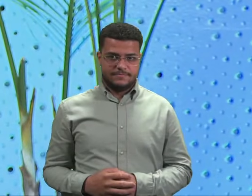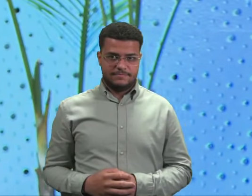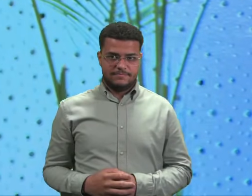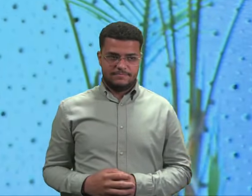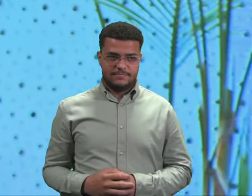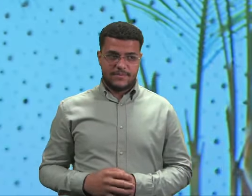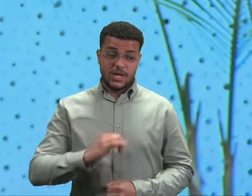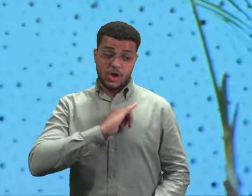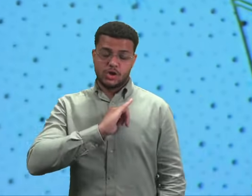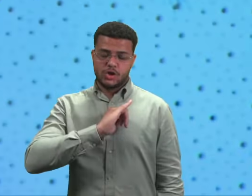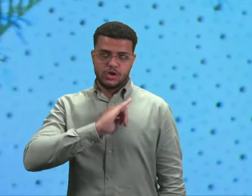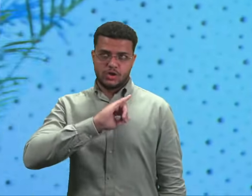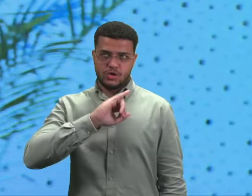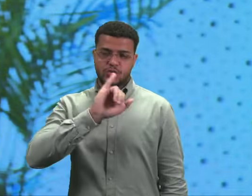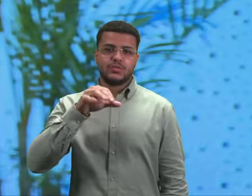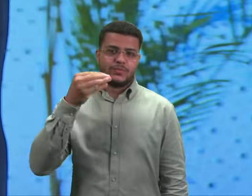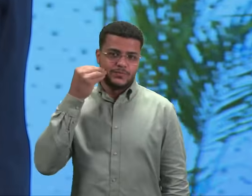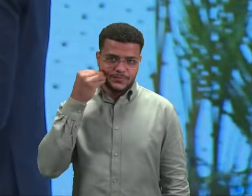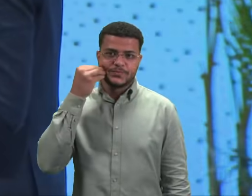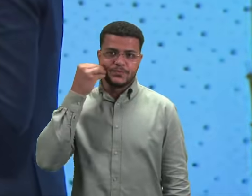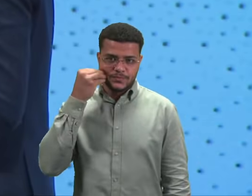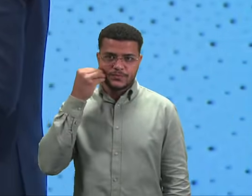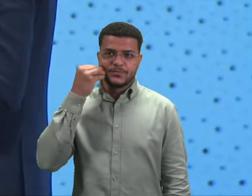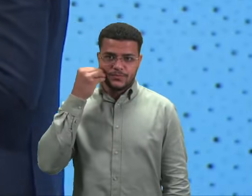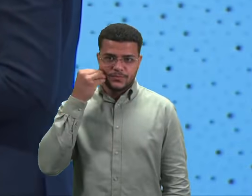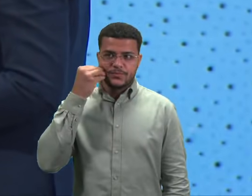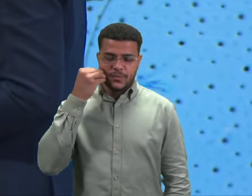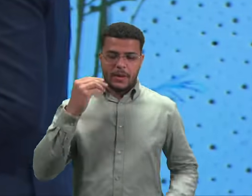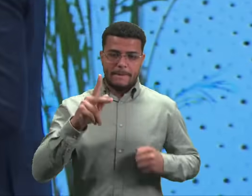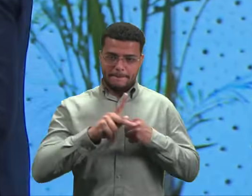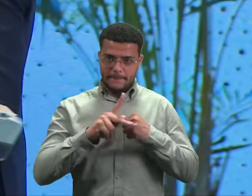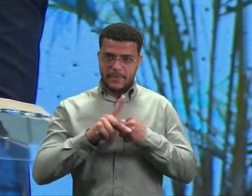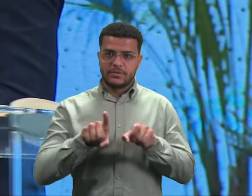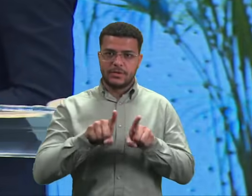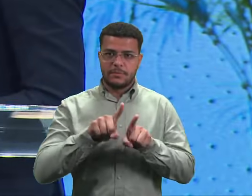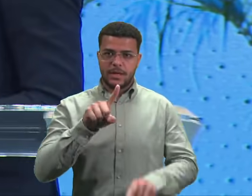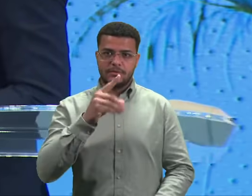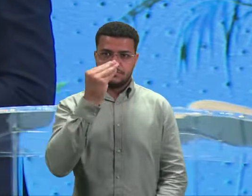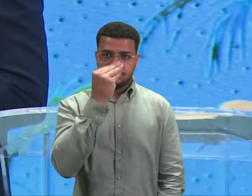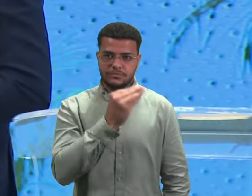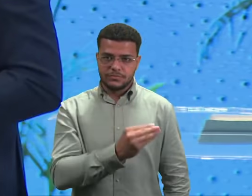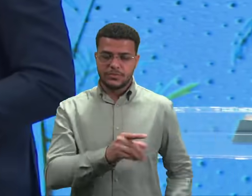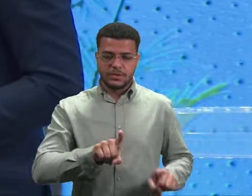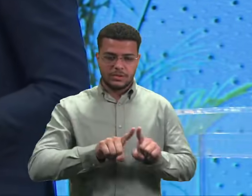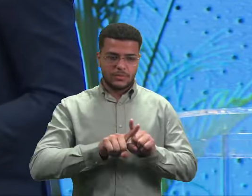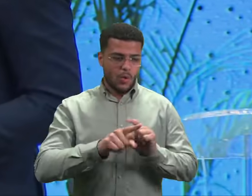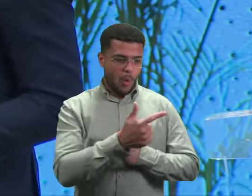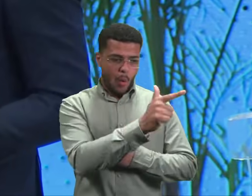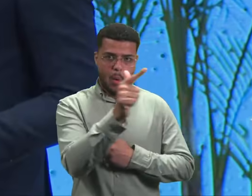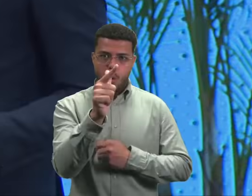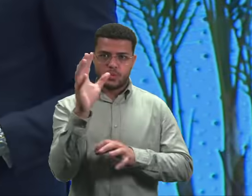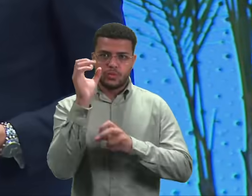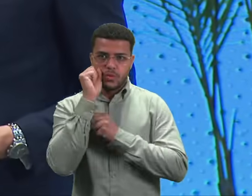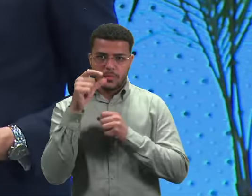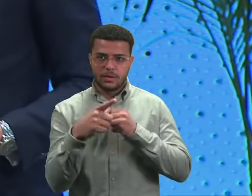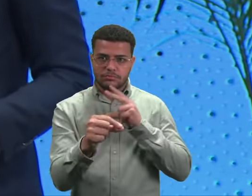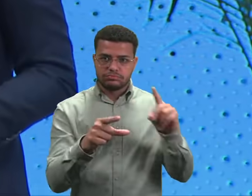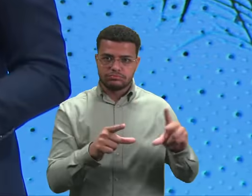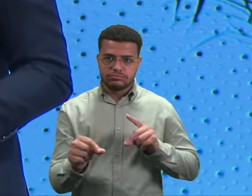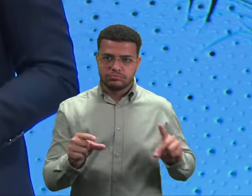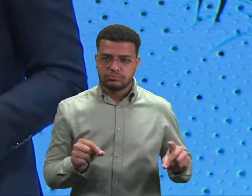Judas traiu, Pedro também negou, traiu, outros dormiram, fugiram.